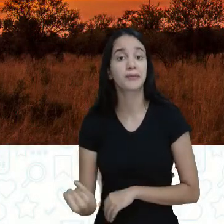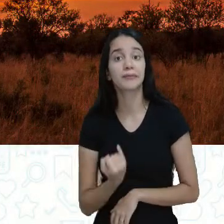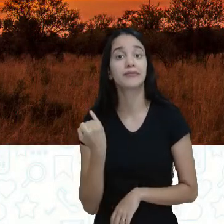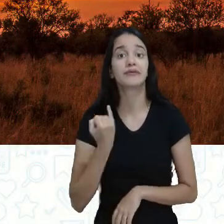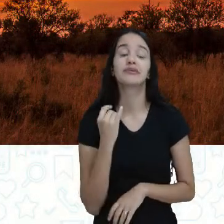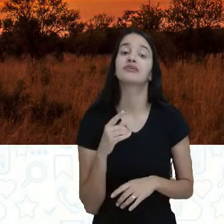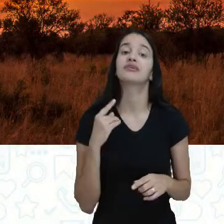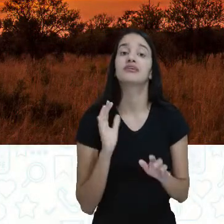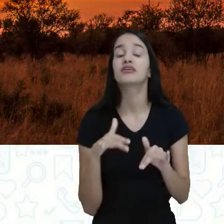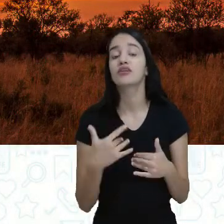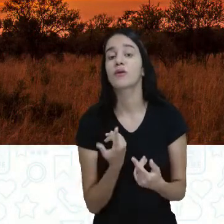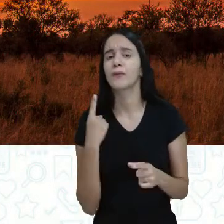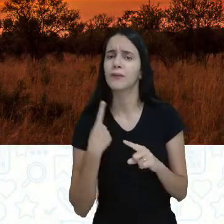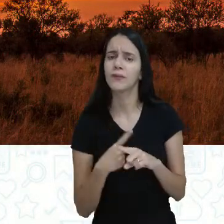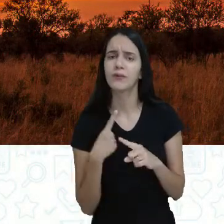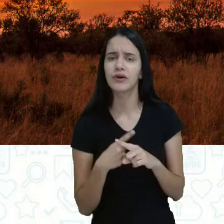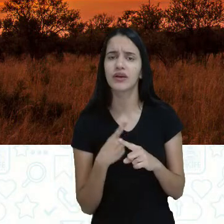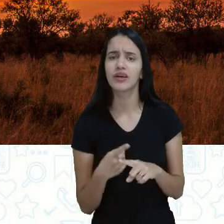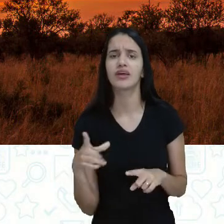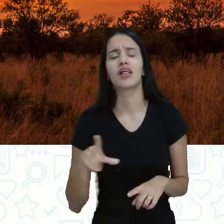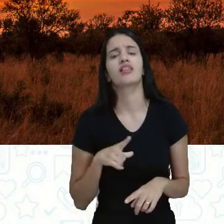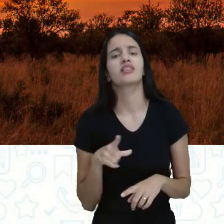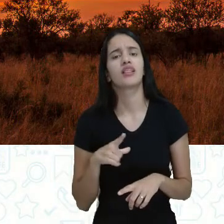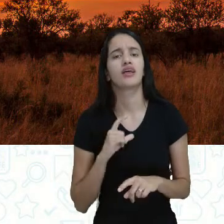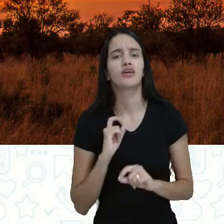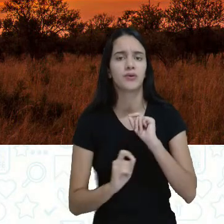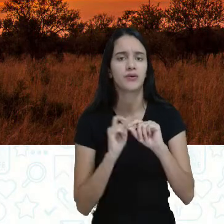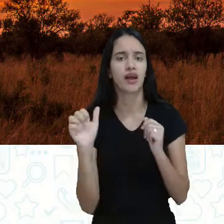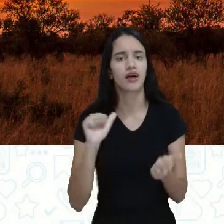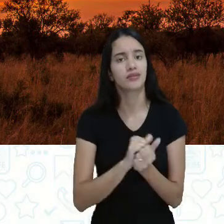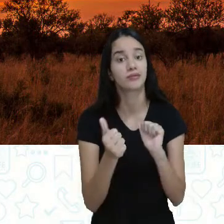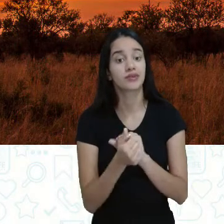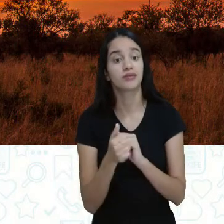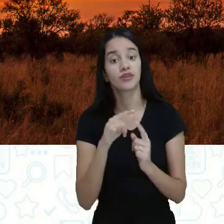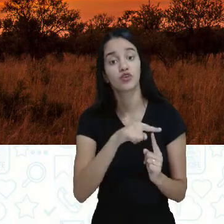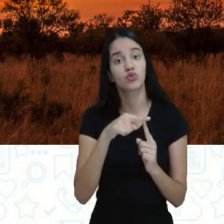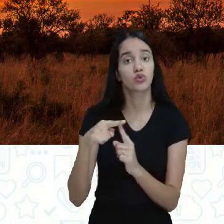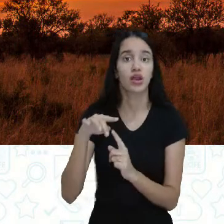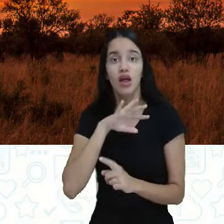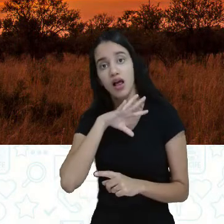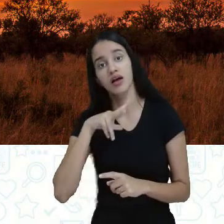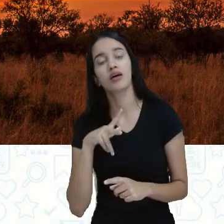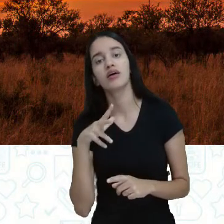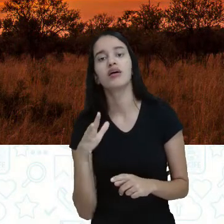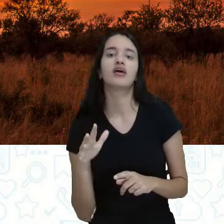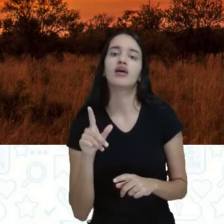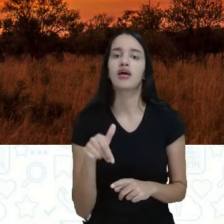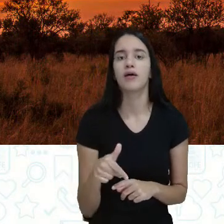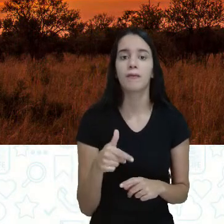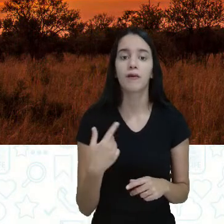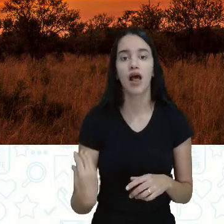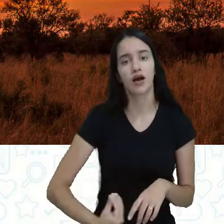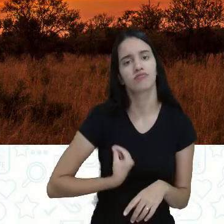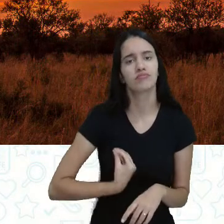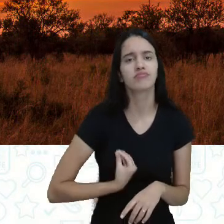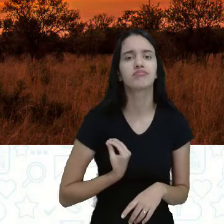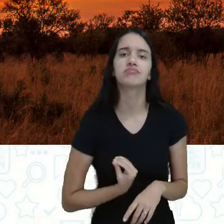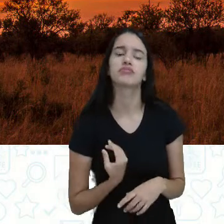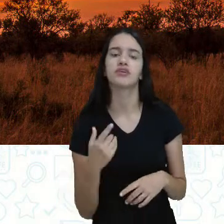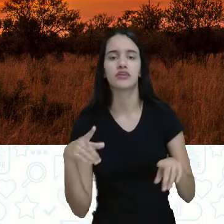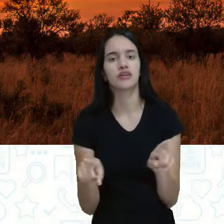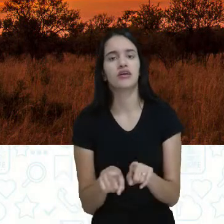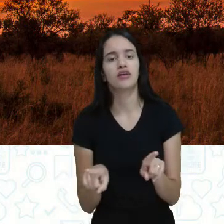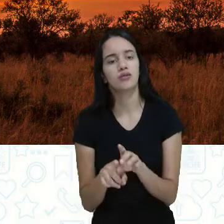então. Por quê? Porque nela está o potencial adaptativo de uma espécie. Então, para a espécie sobreviver, para